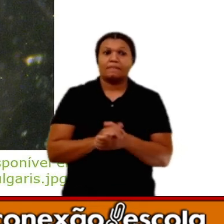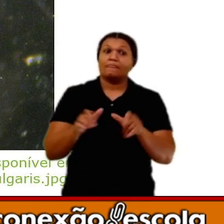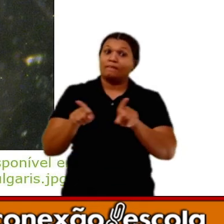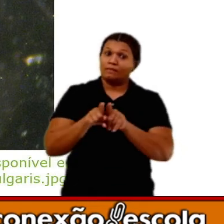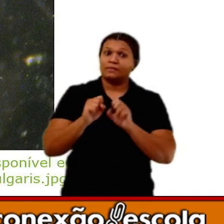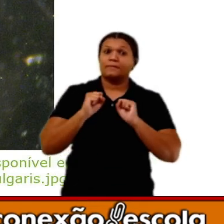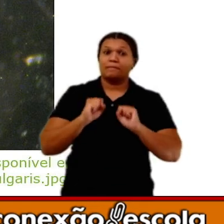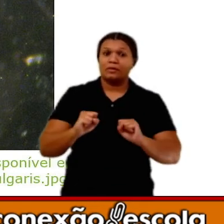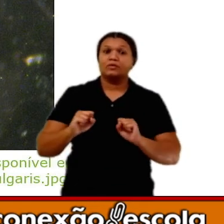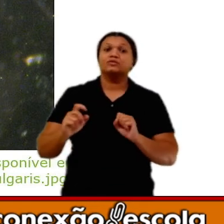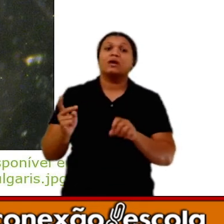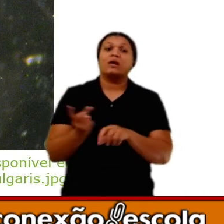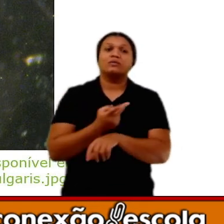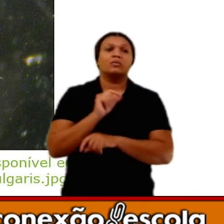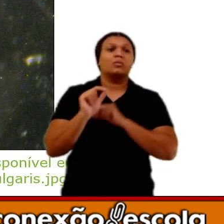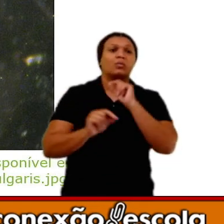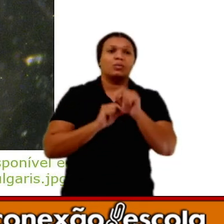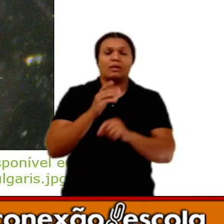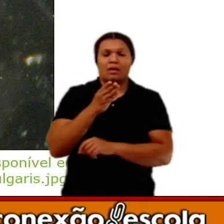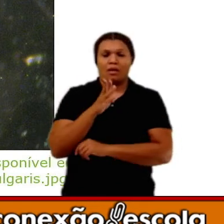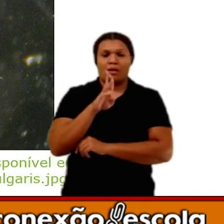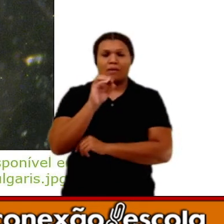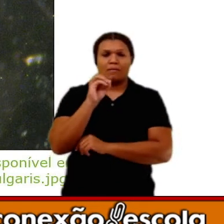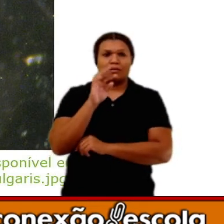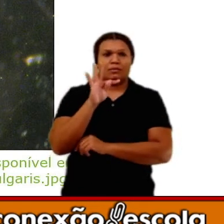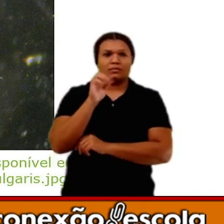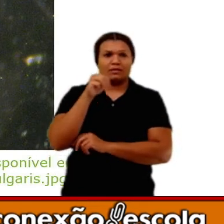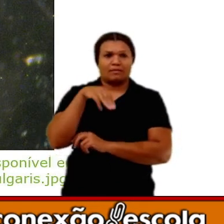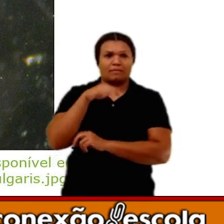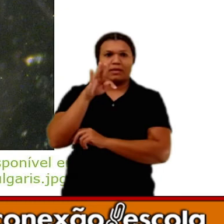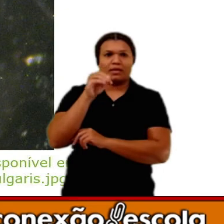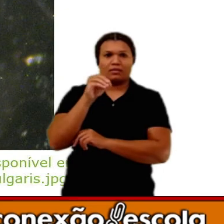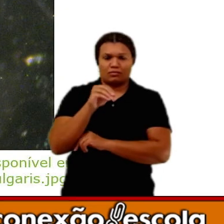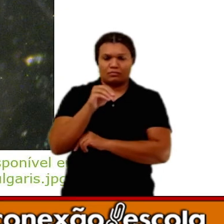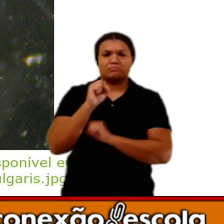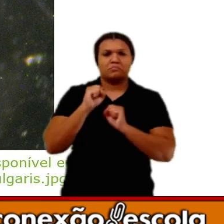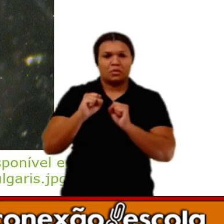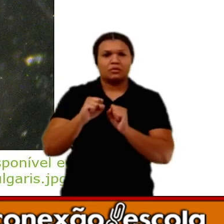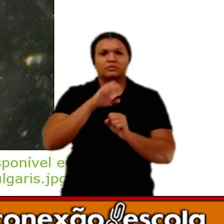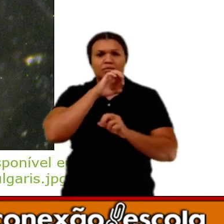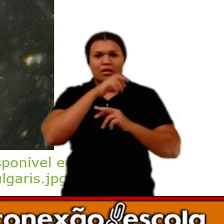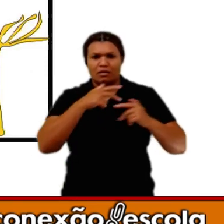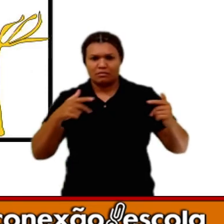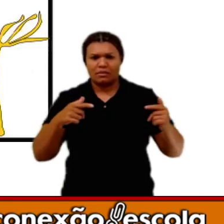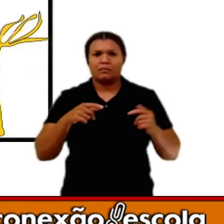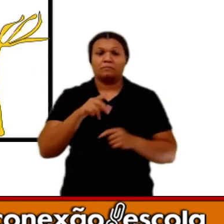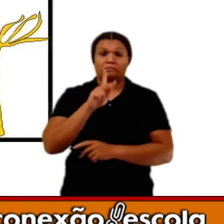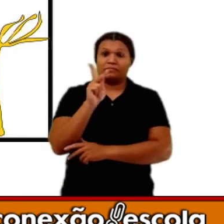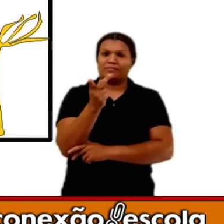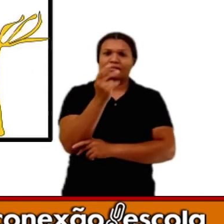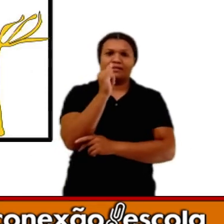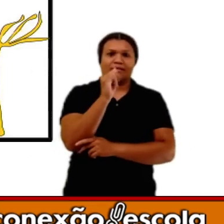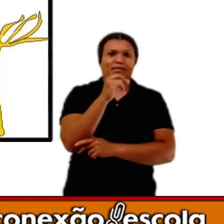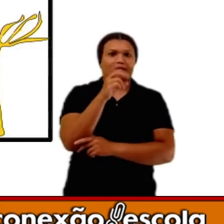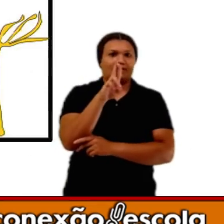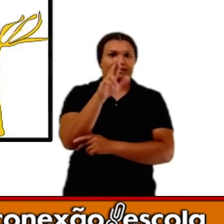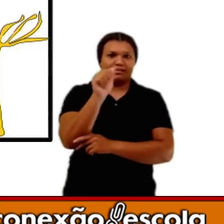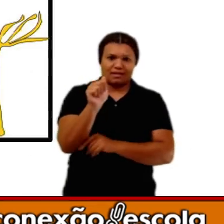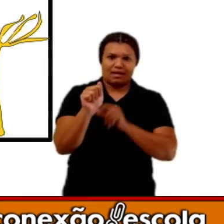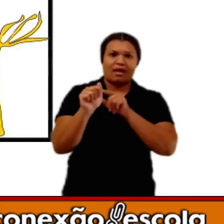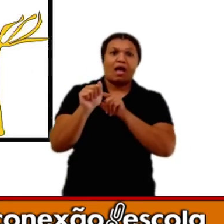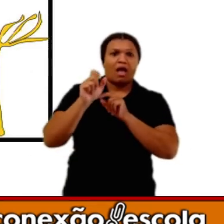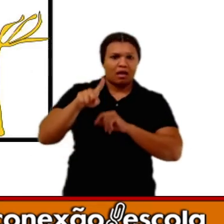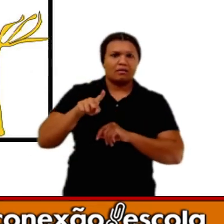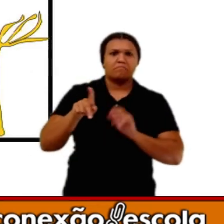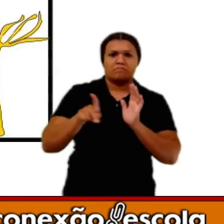pode acontecer em animais, como no caso da hidra. A hidra, esse animal aquático, ela desenvolve um brotinho